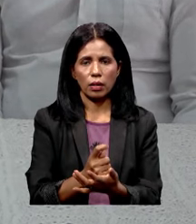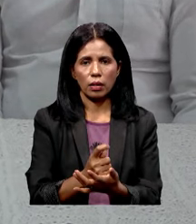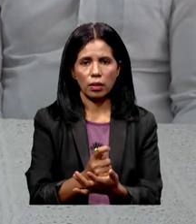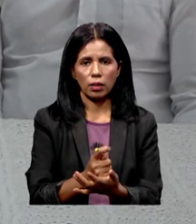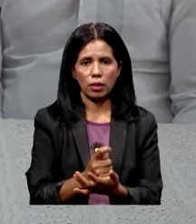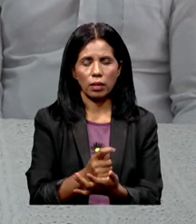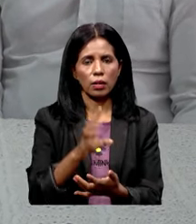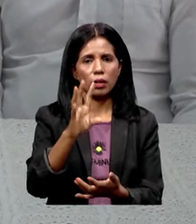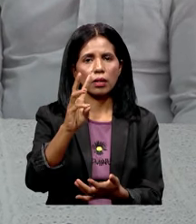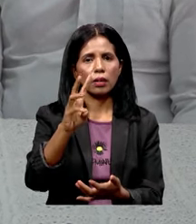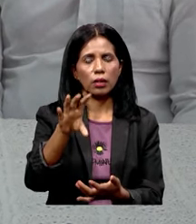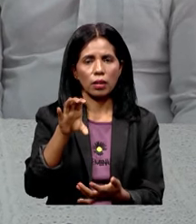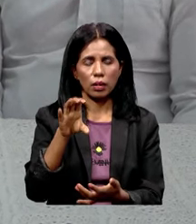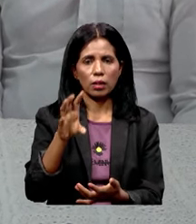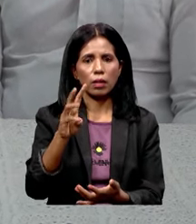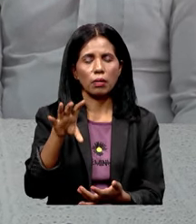3.181